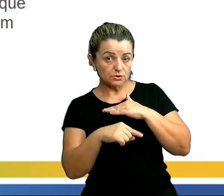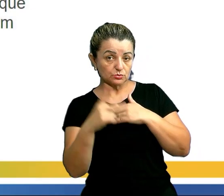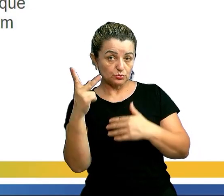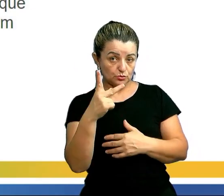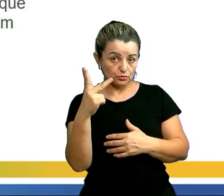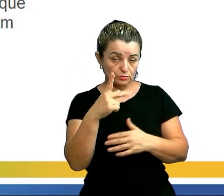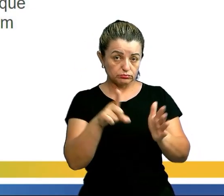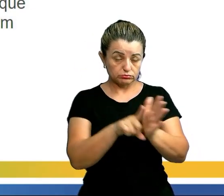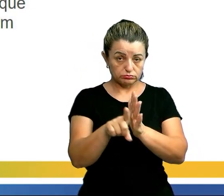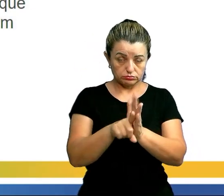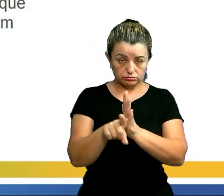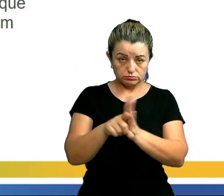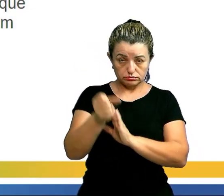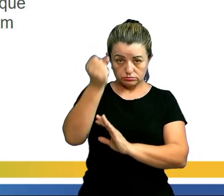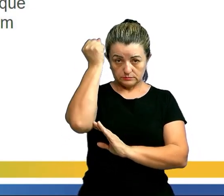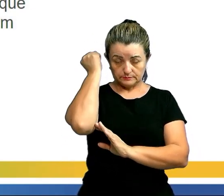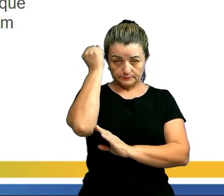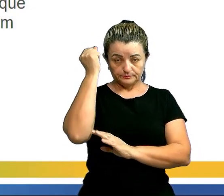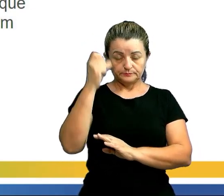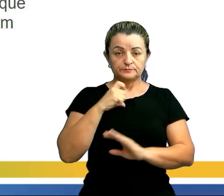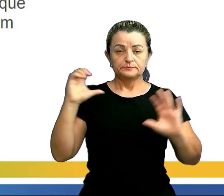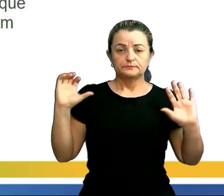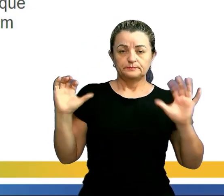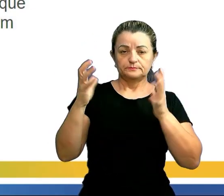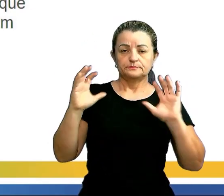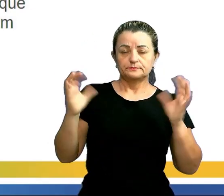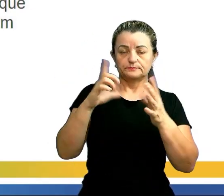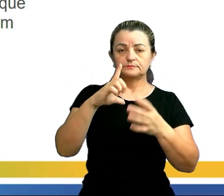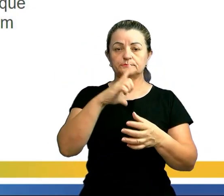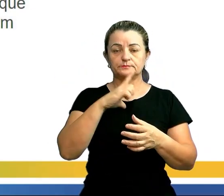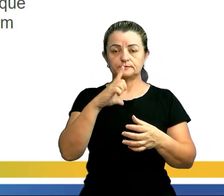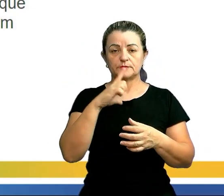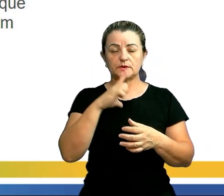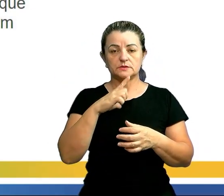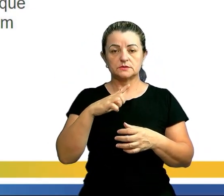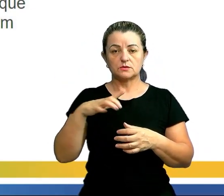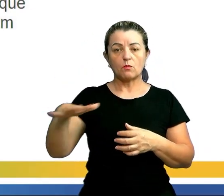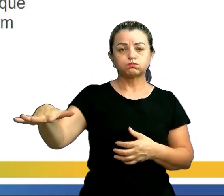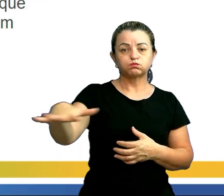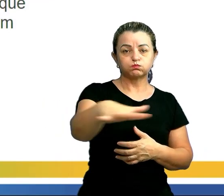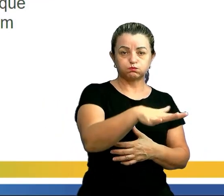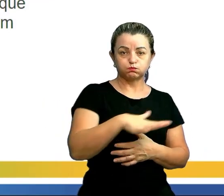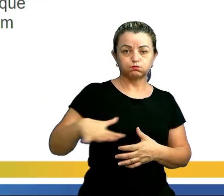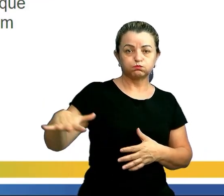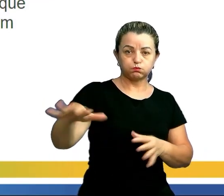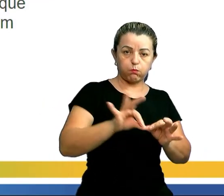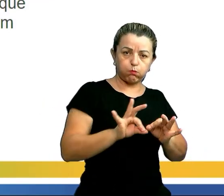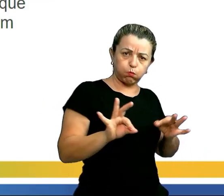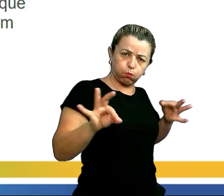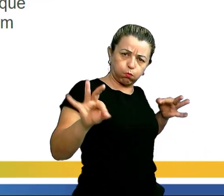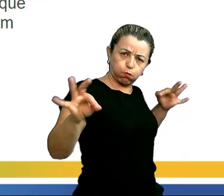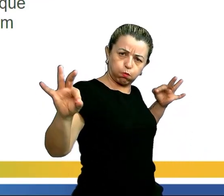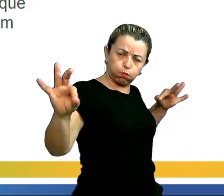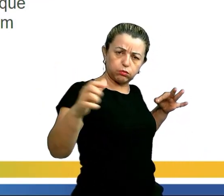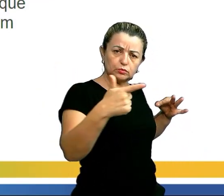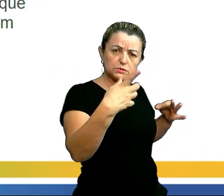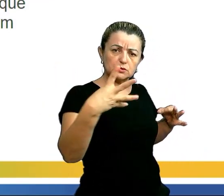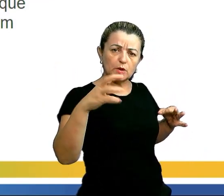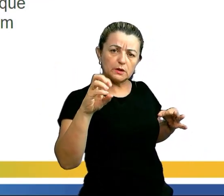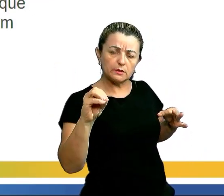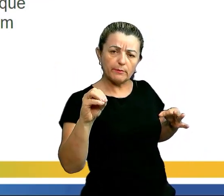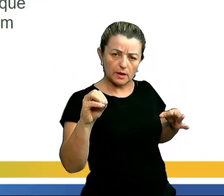vestibular. Um festival foi realizado num campo de 240 metros por 45 metros. Quando a